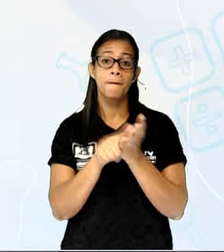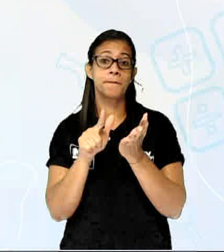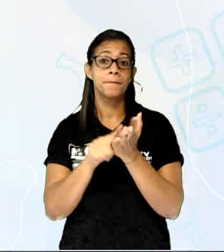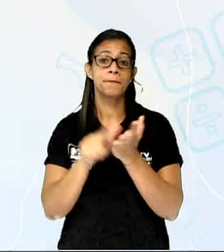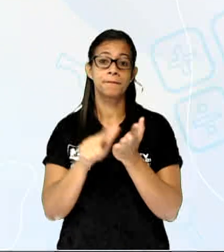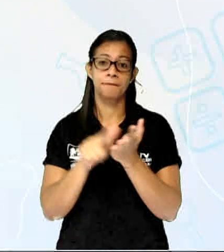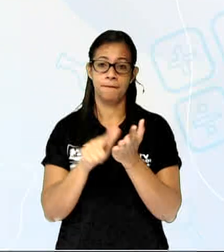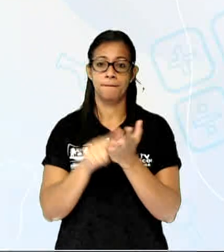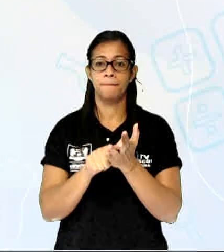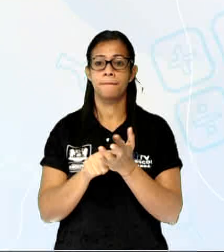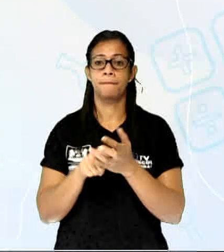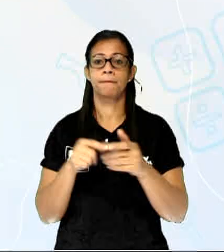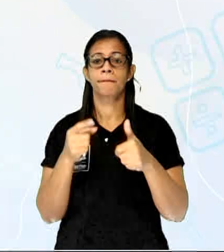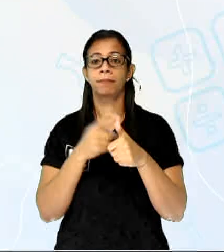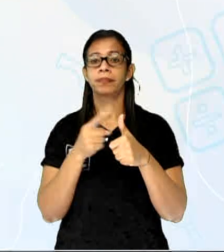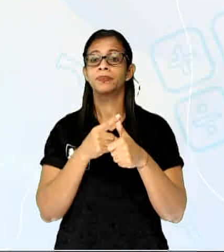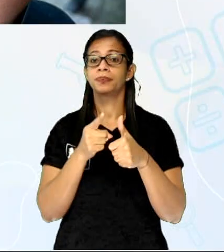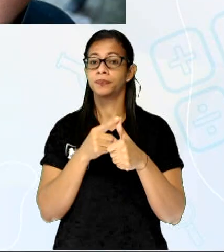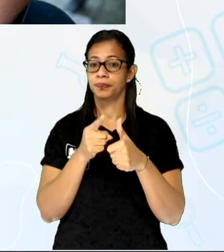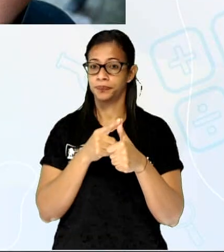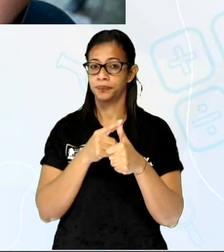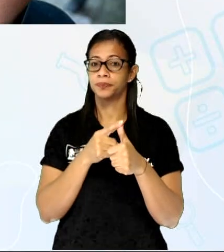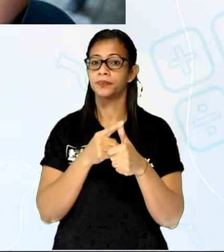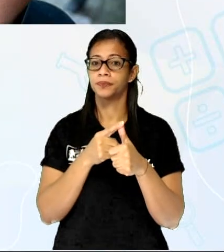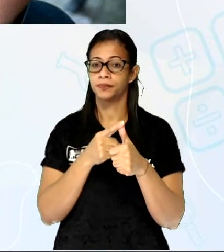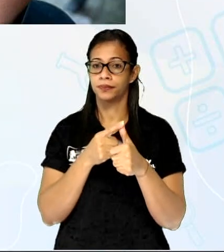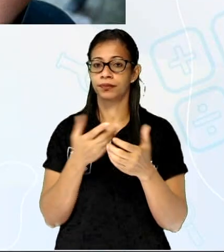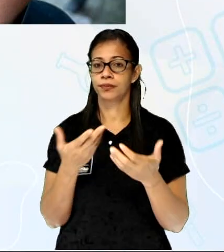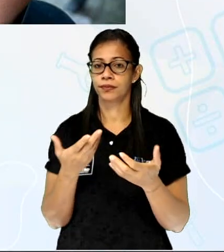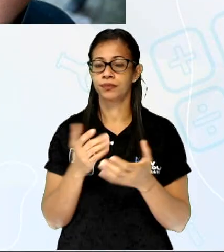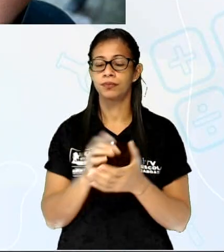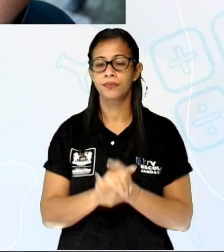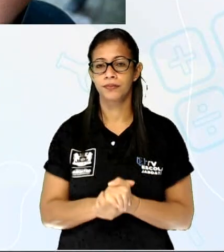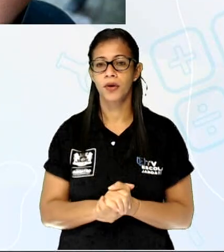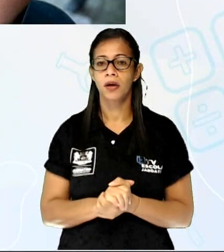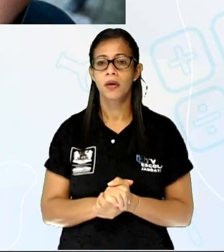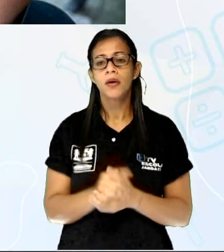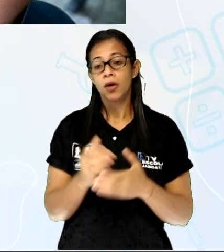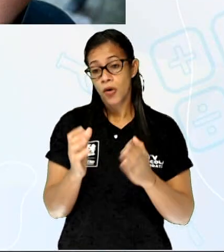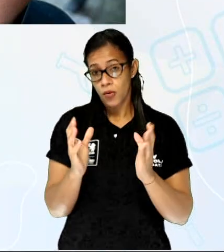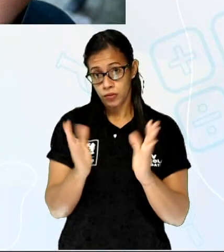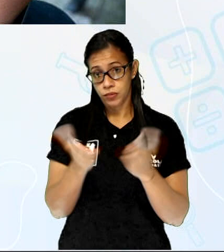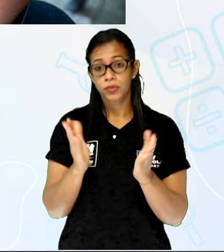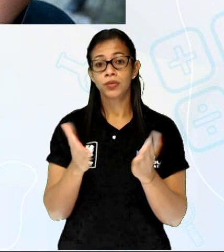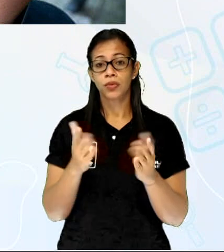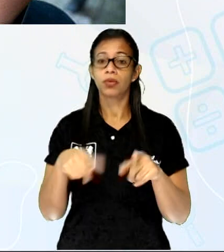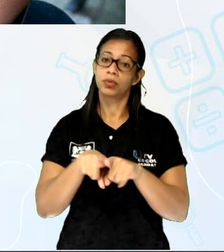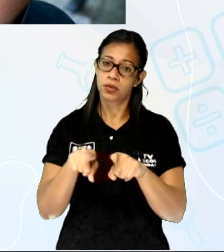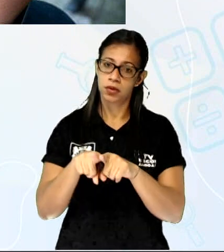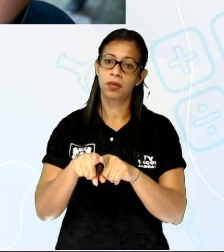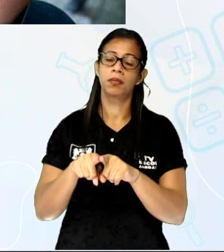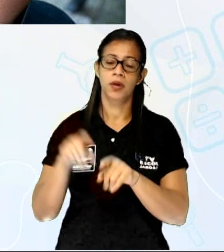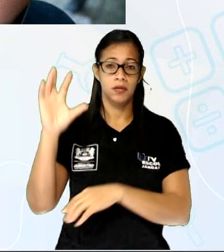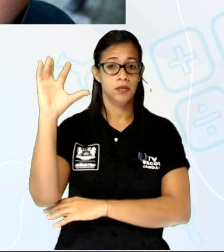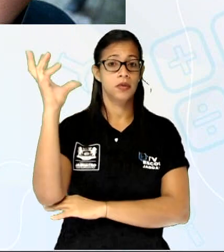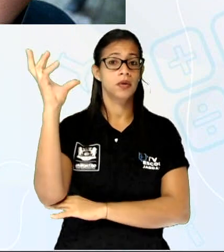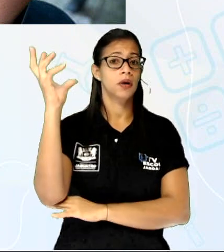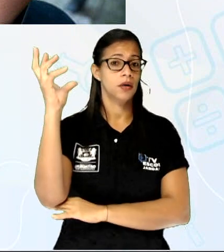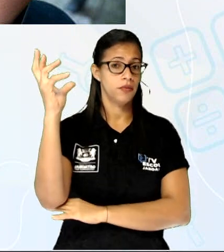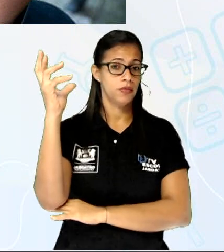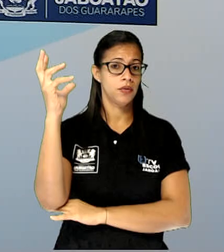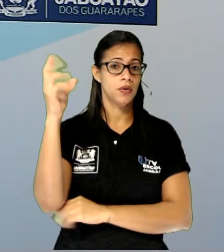chamada papyrus. Claro que o papel de hoje também deriva, né, das árvores. Mas percebam